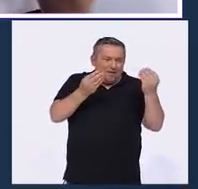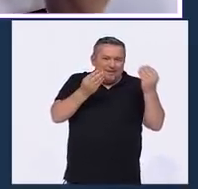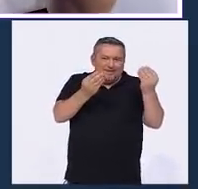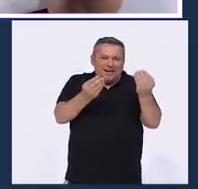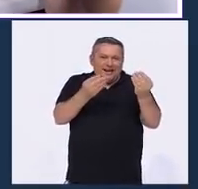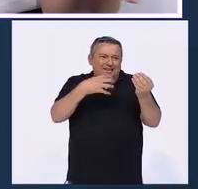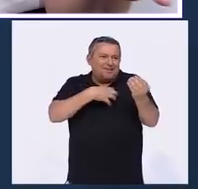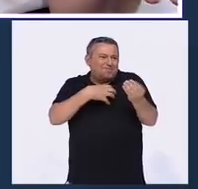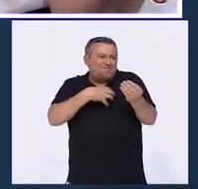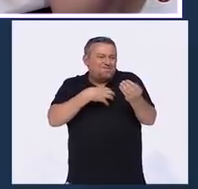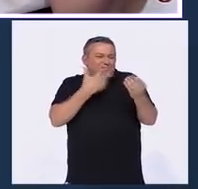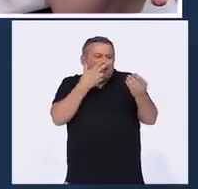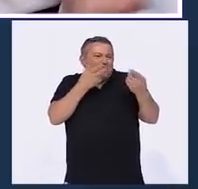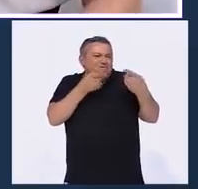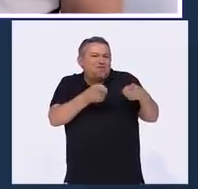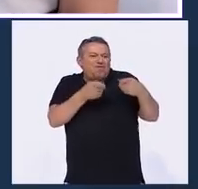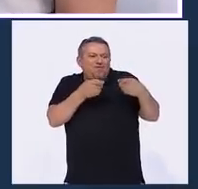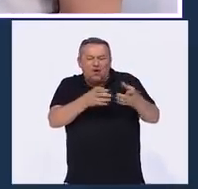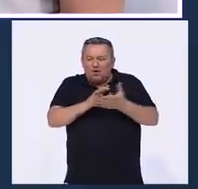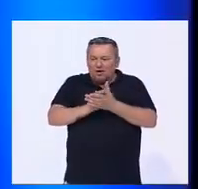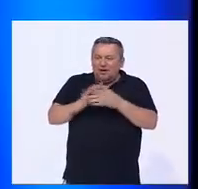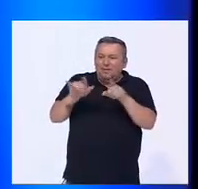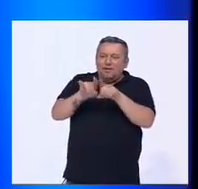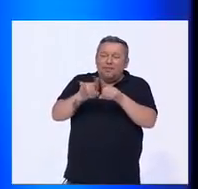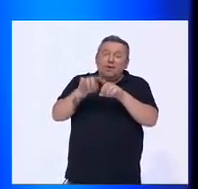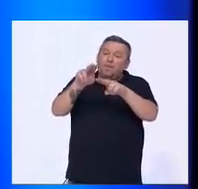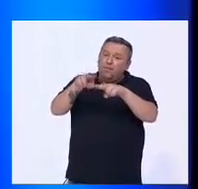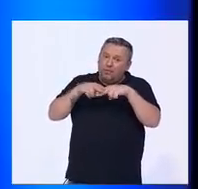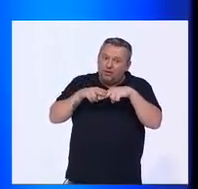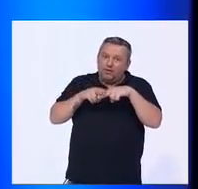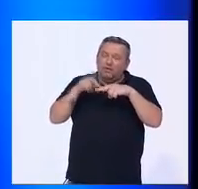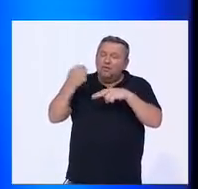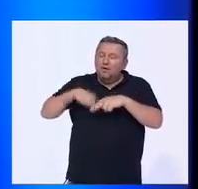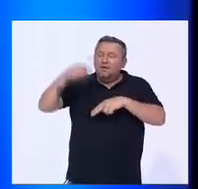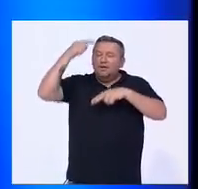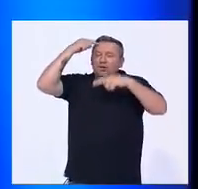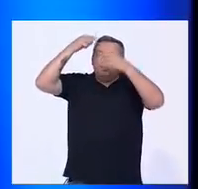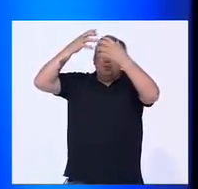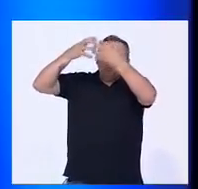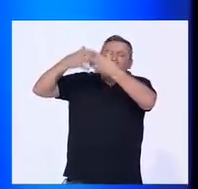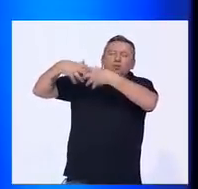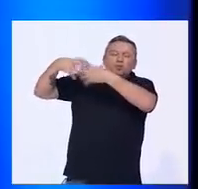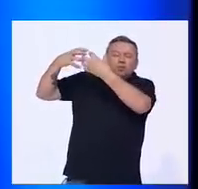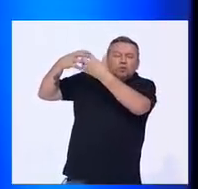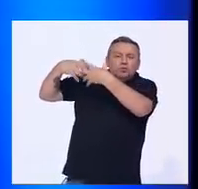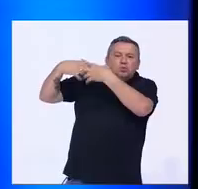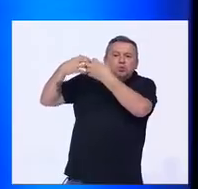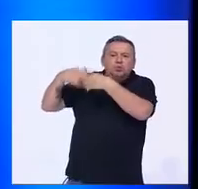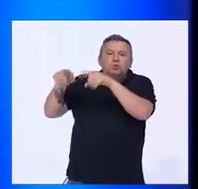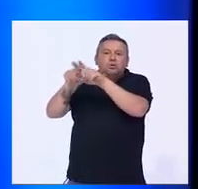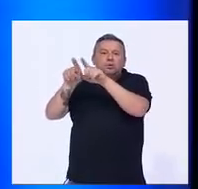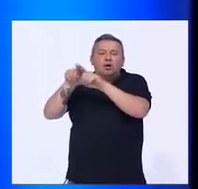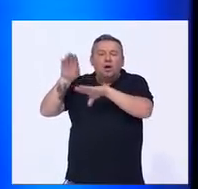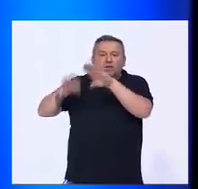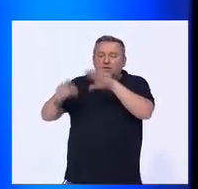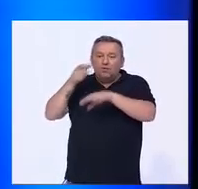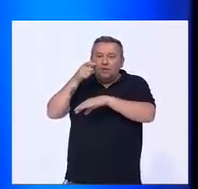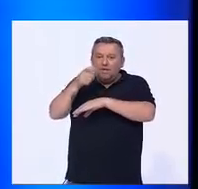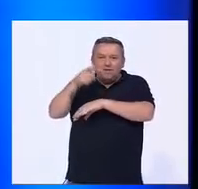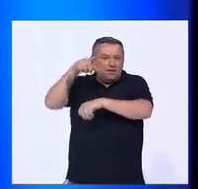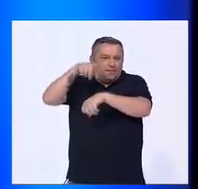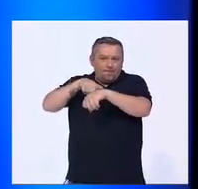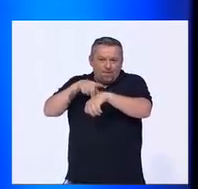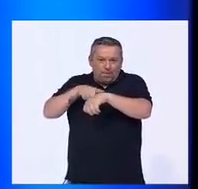desse modelo? É, exatamente. Aí é que está. É por isso que é preciso reflexão. E é exatamente o que não está vendo nesse momento,